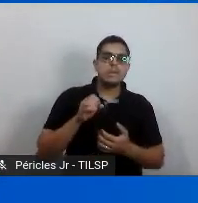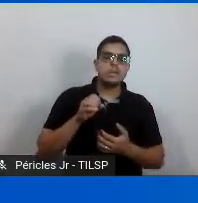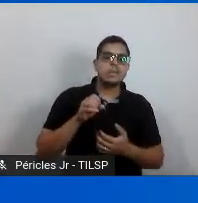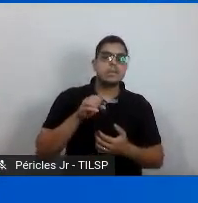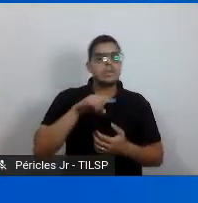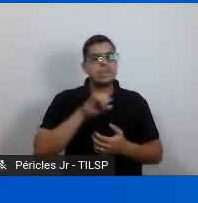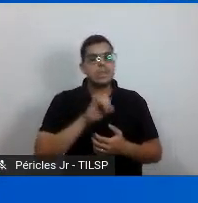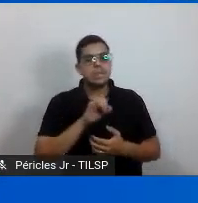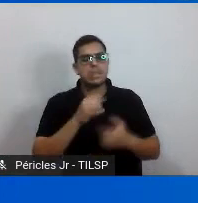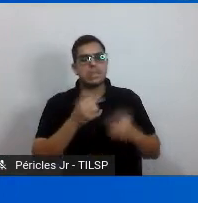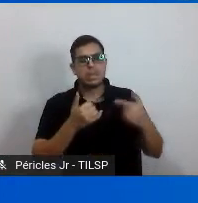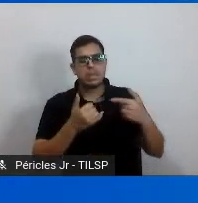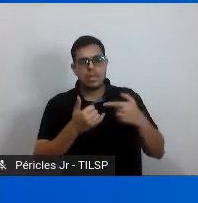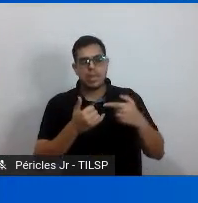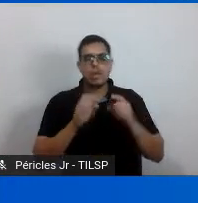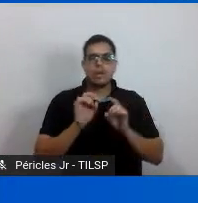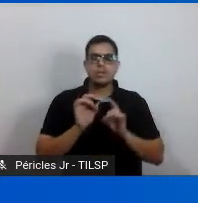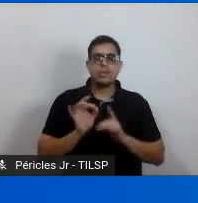celular